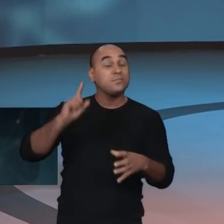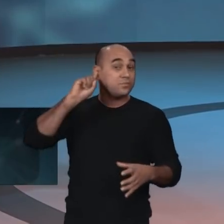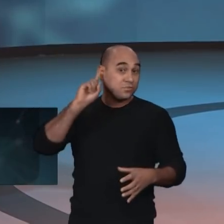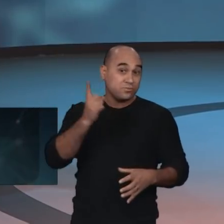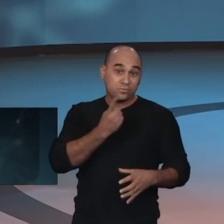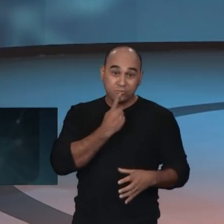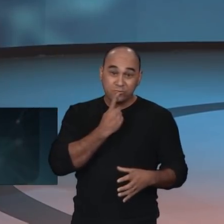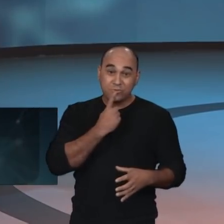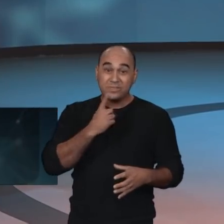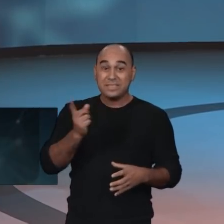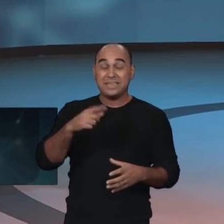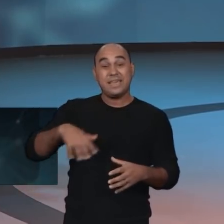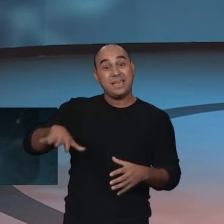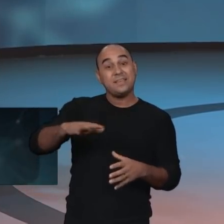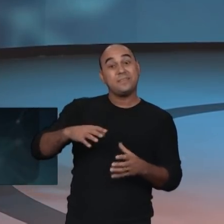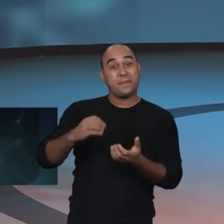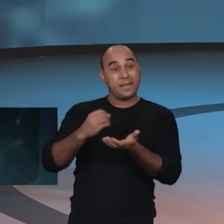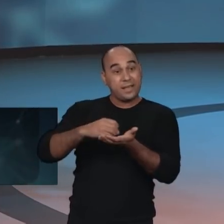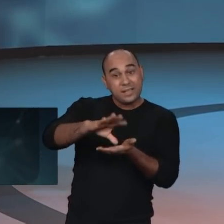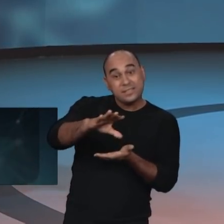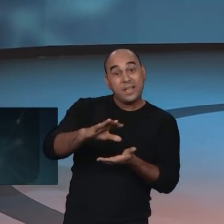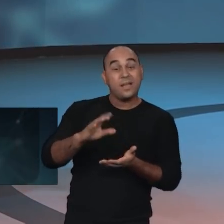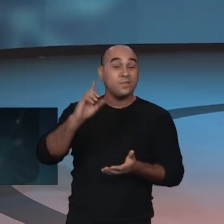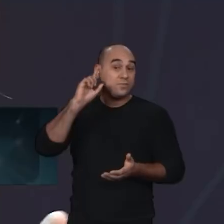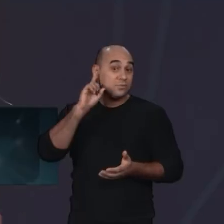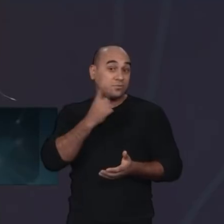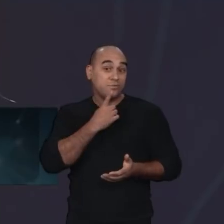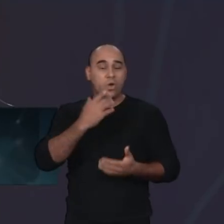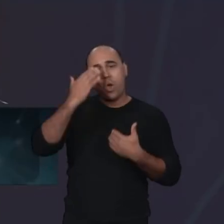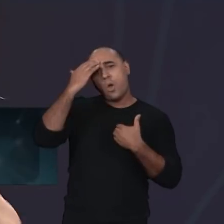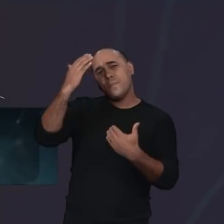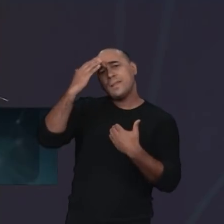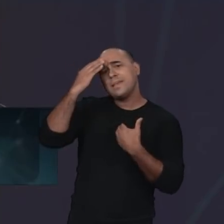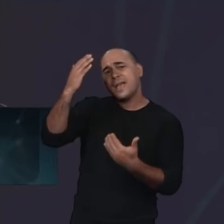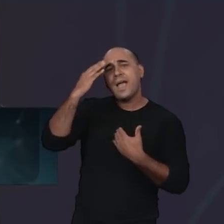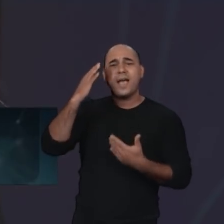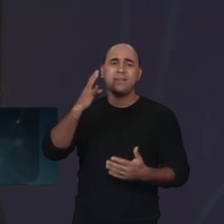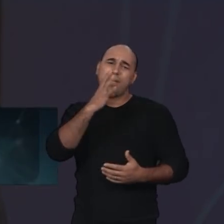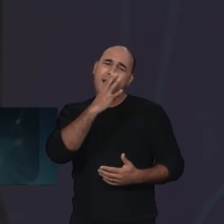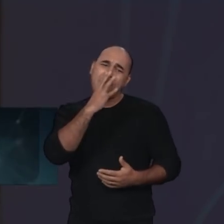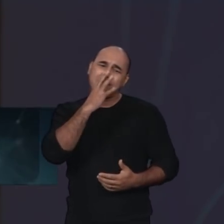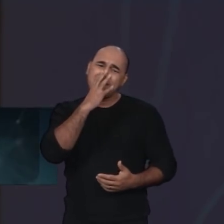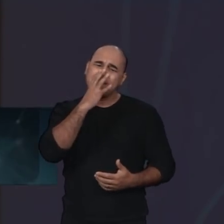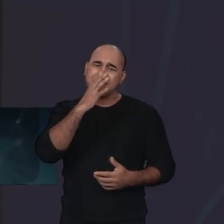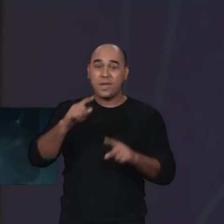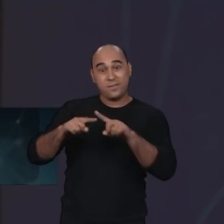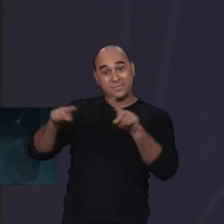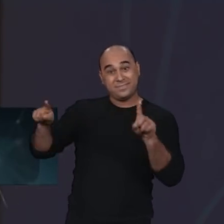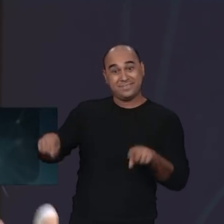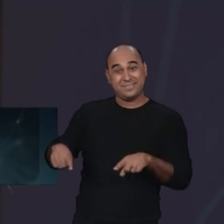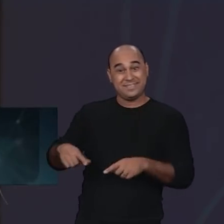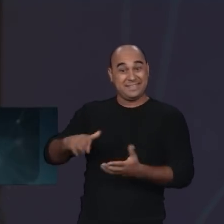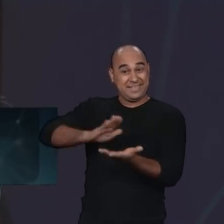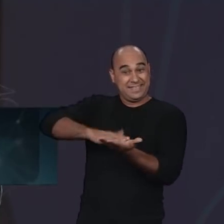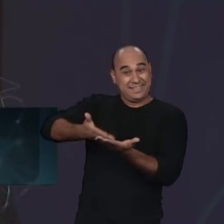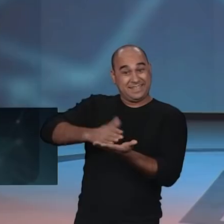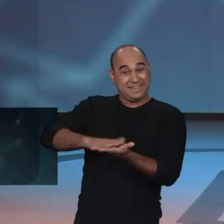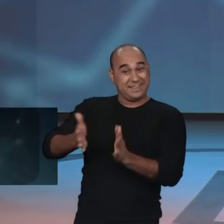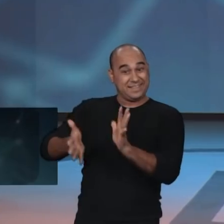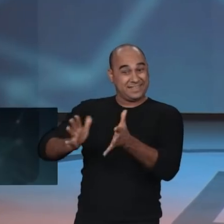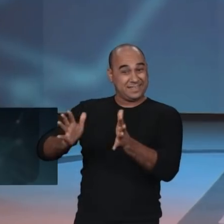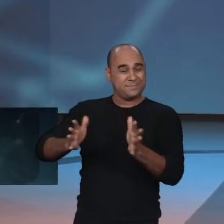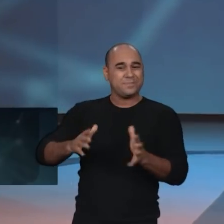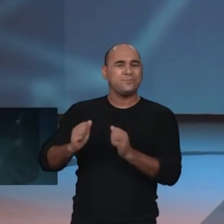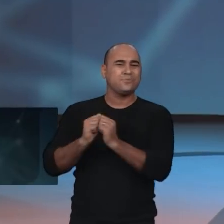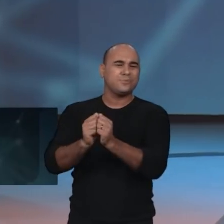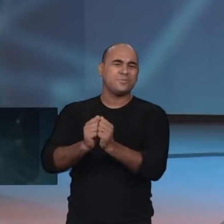surda. E eles mandaram aqui um recado pra gente falando que muito obrigada por essa atenção para essa janela de Libras que está acontecendo aqui junto com o